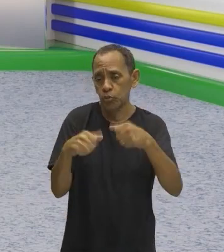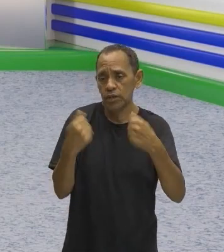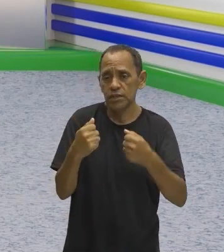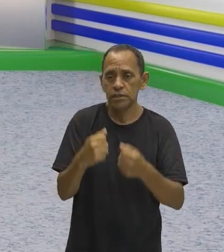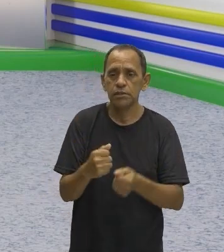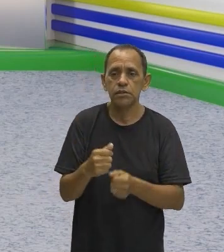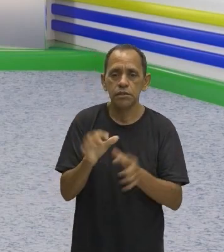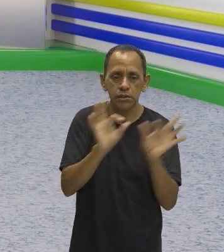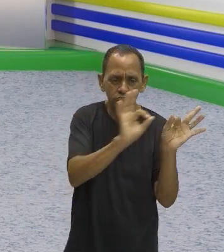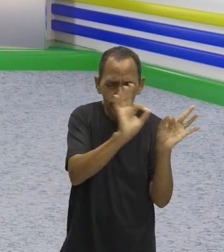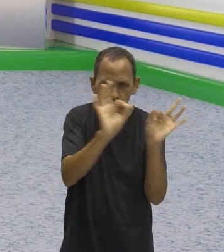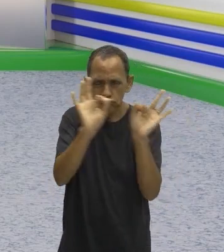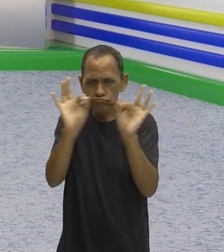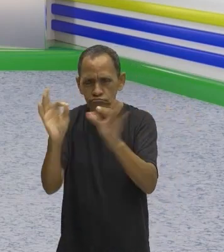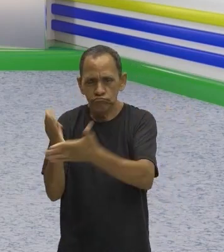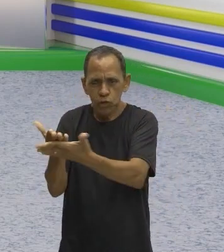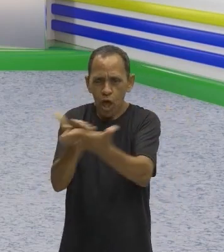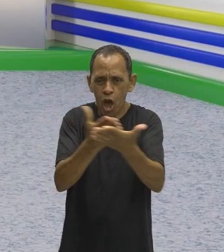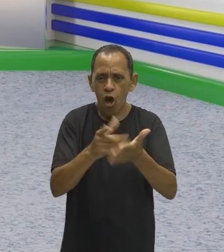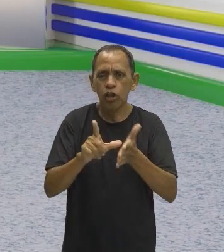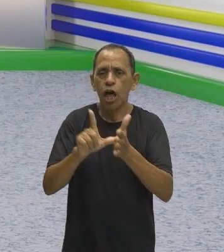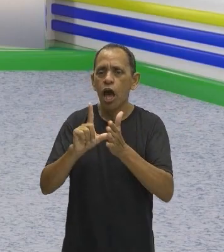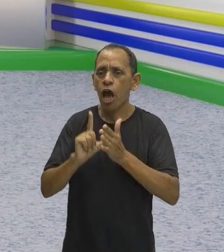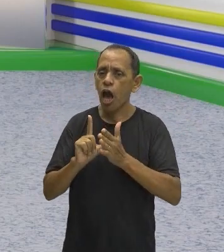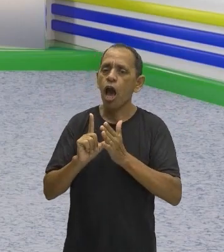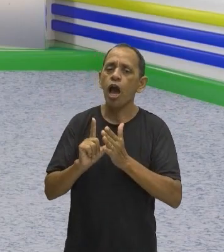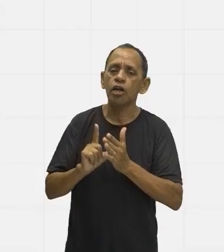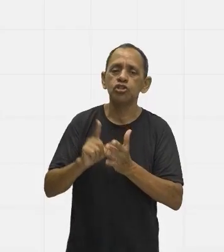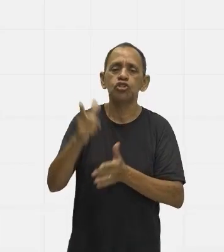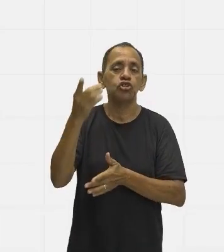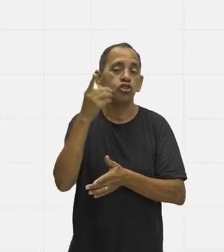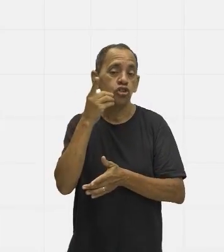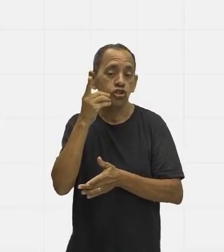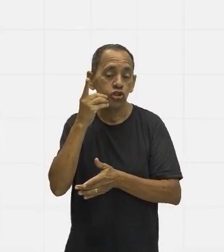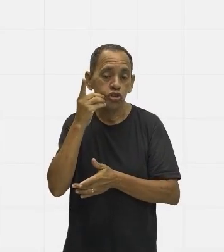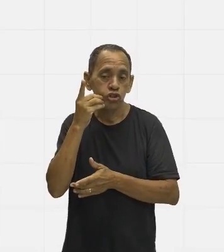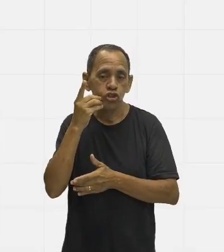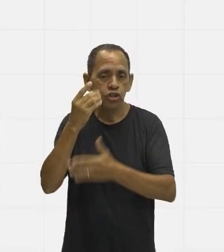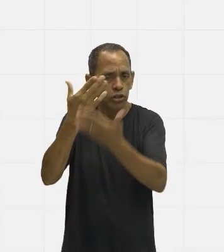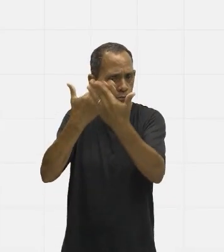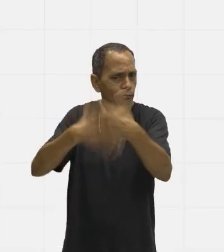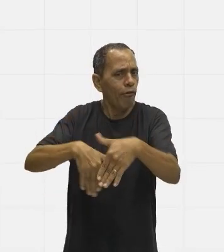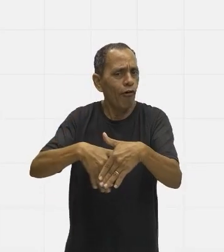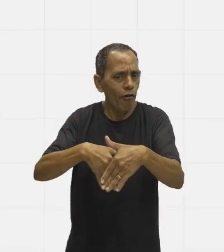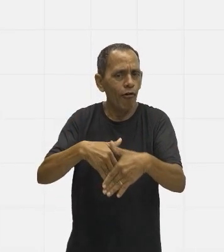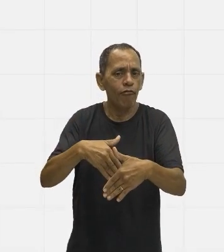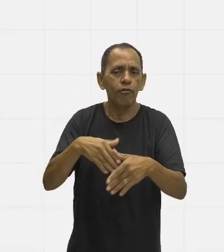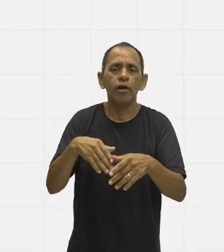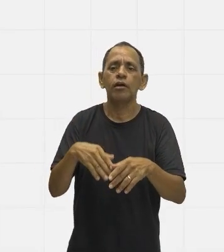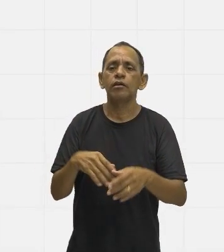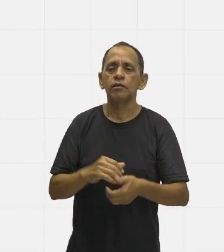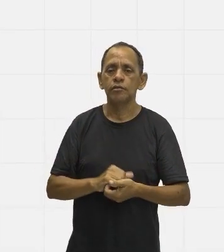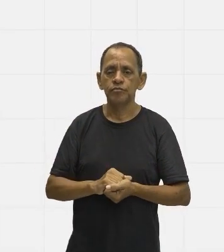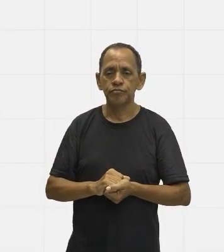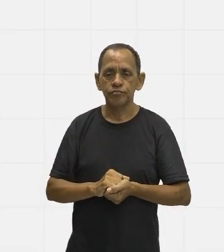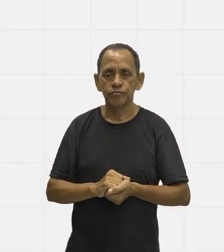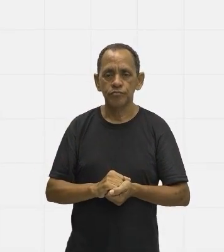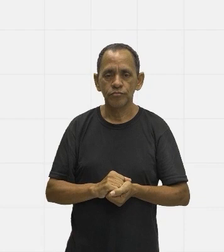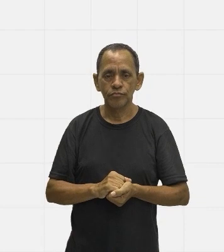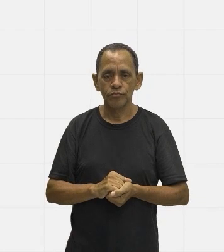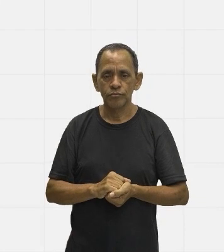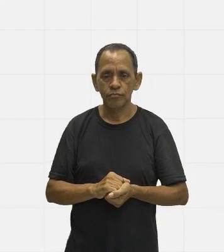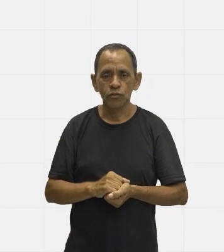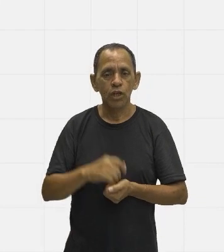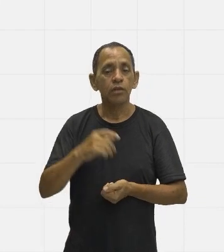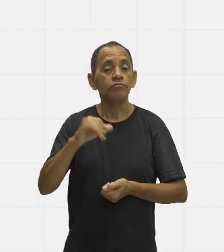Por isso, a gente pede para que não seja disponibilizada antes. Por IPTV, serão encaminhadas após a interatividade da